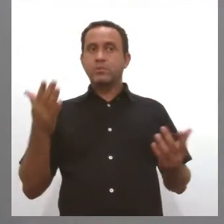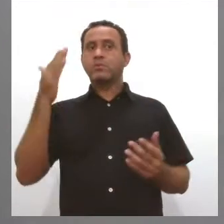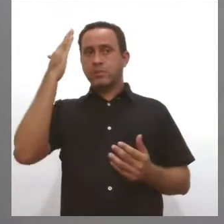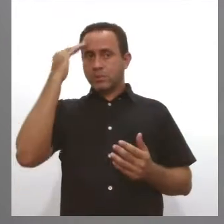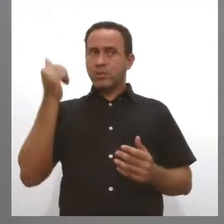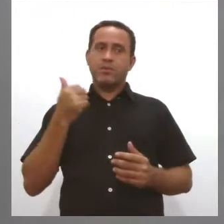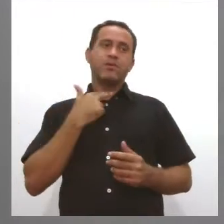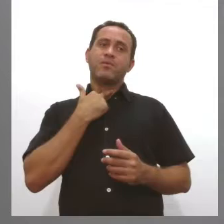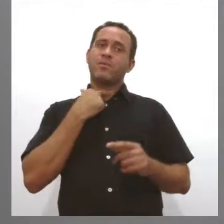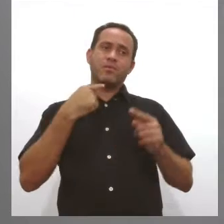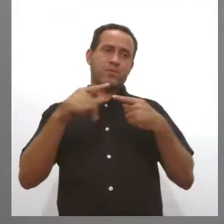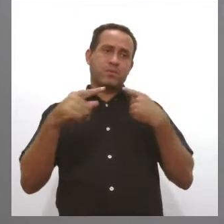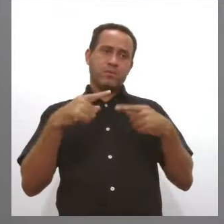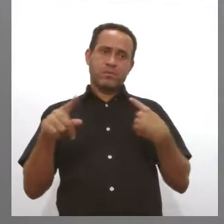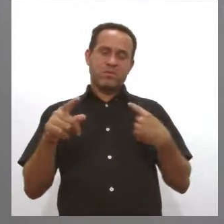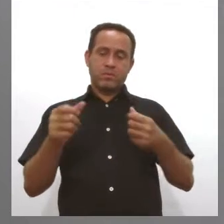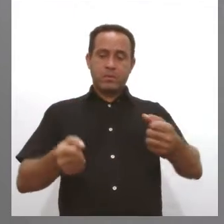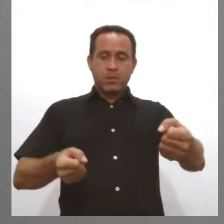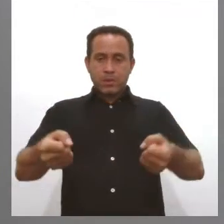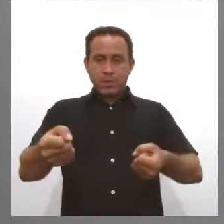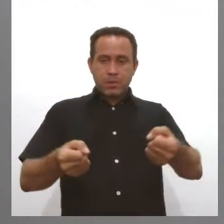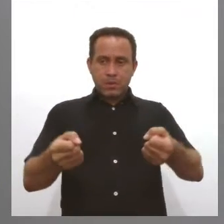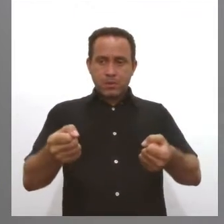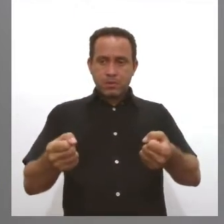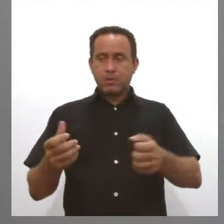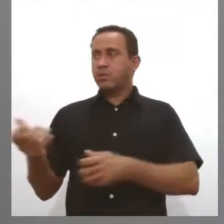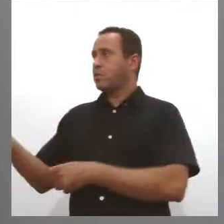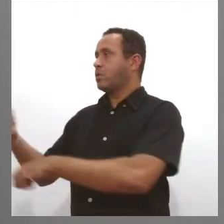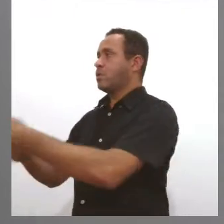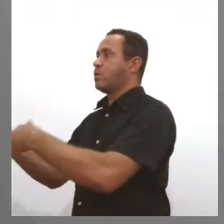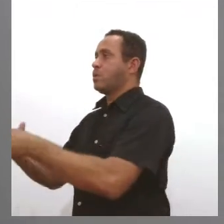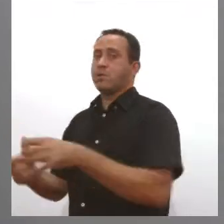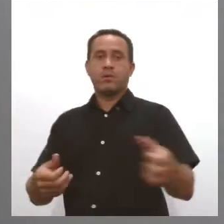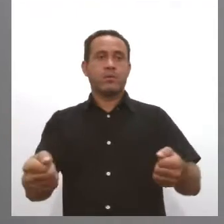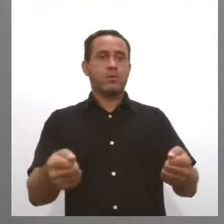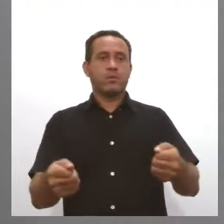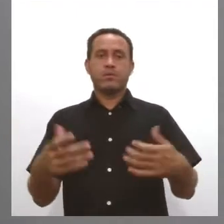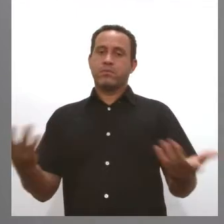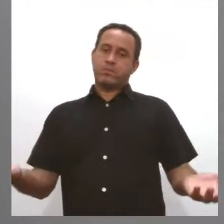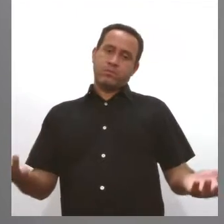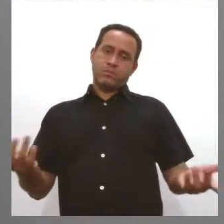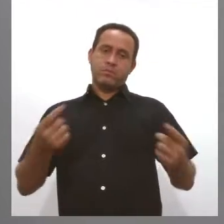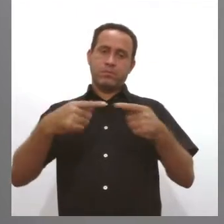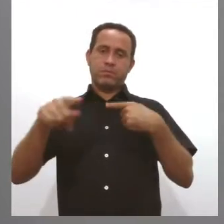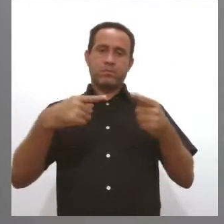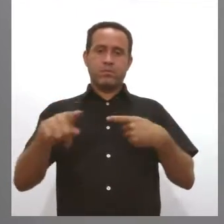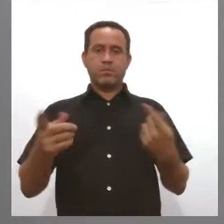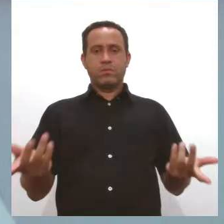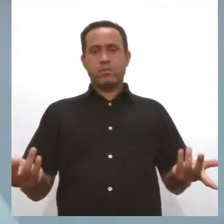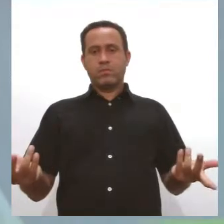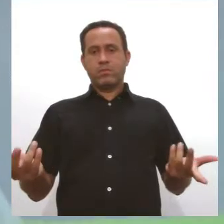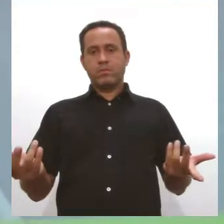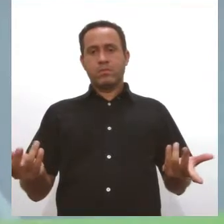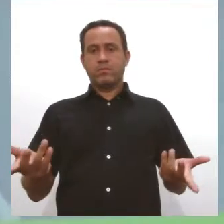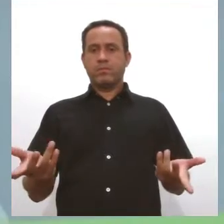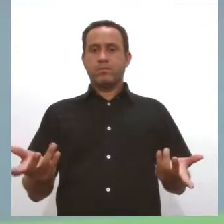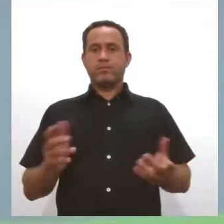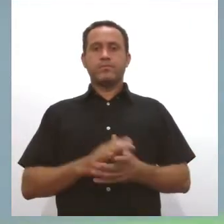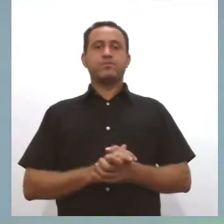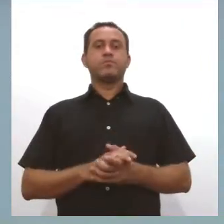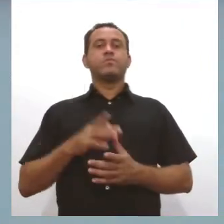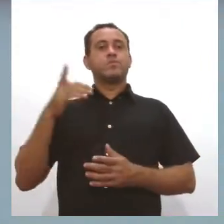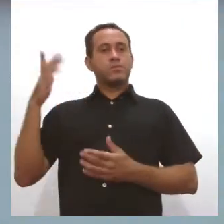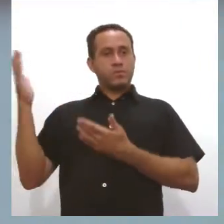tem condições dele ficar dirigindo e passando troco e cobrando a passagem dos usuários. Já o deputado